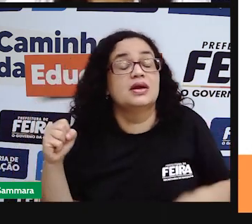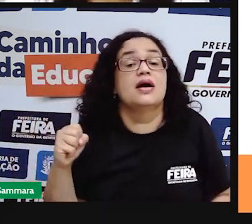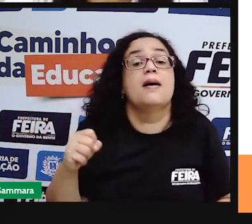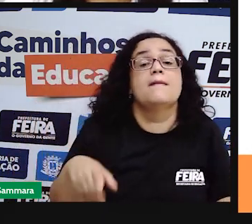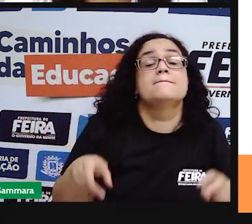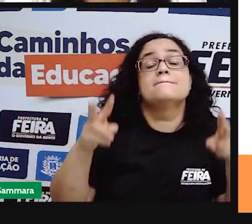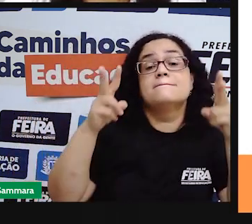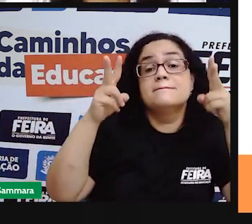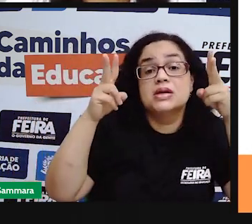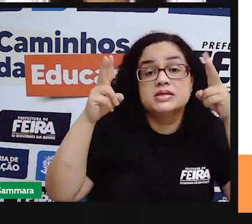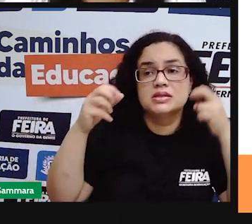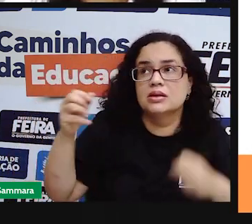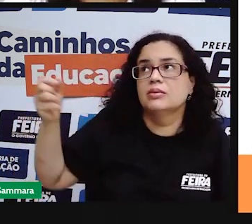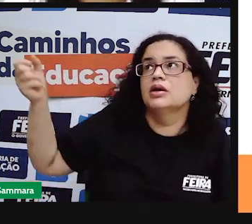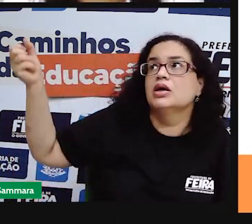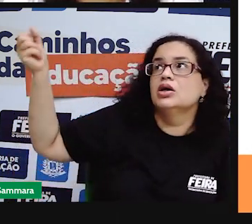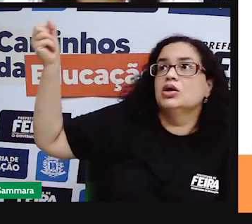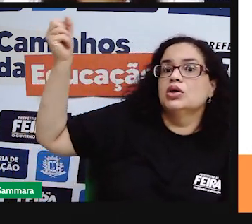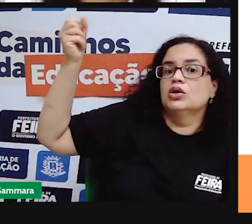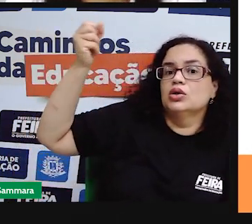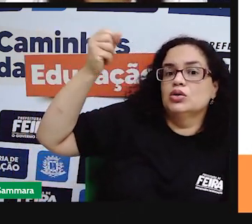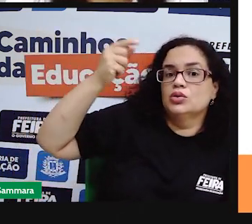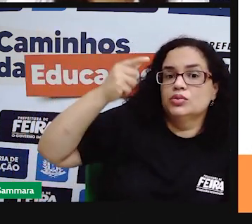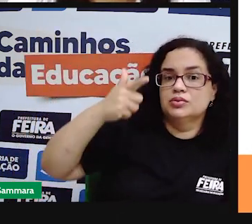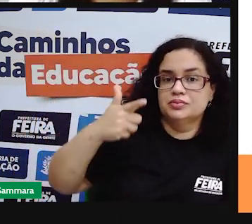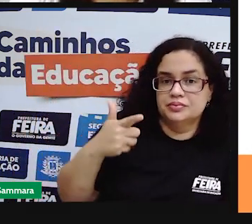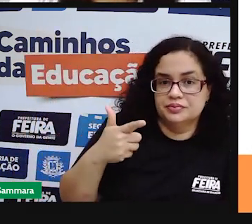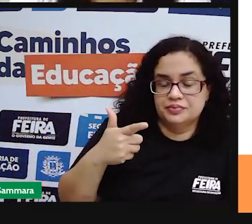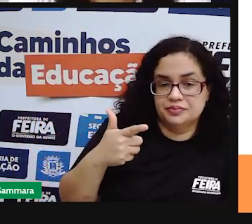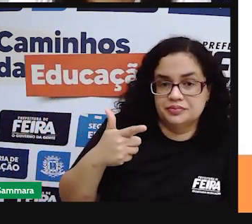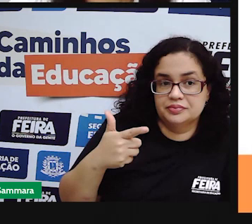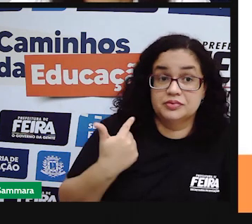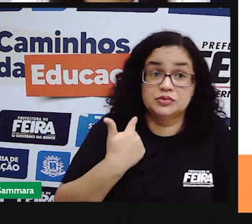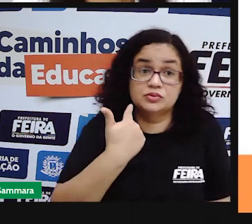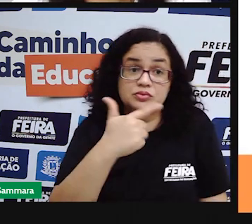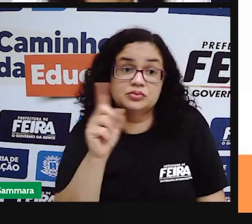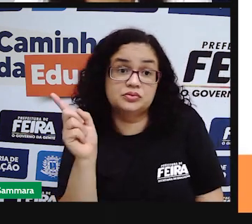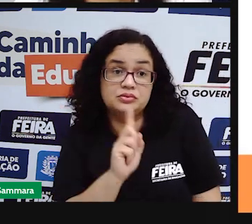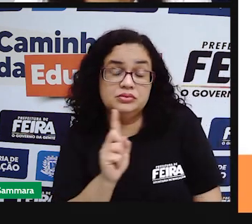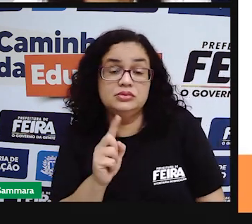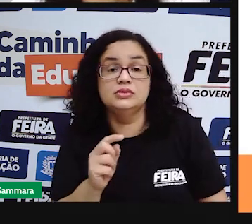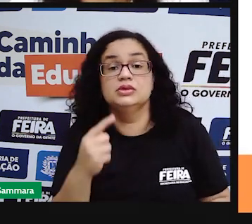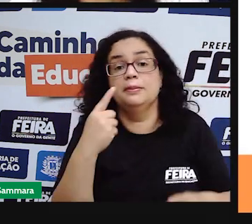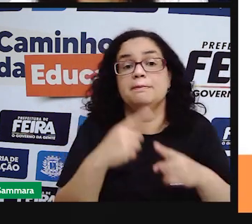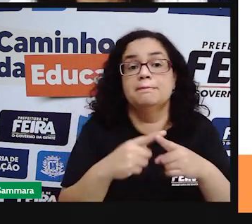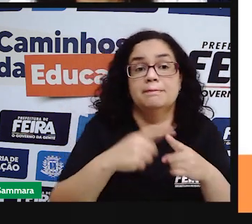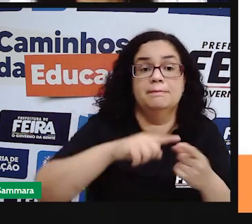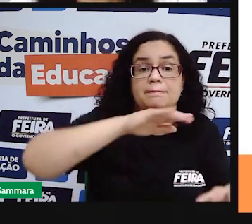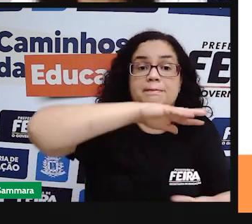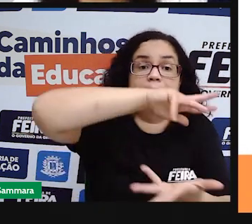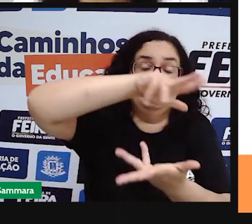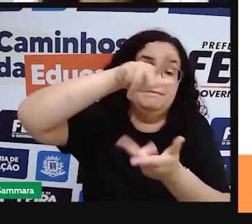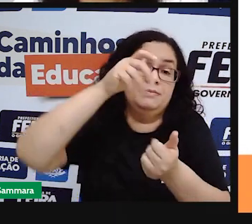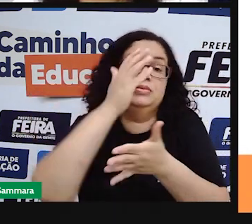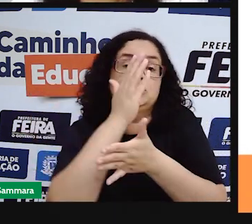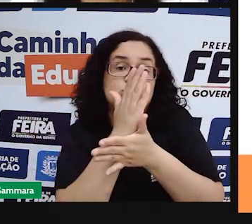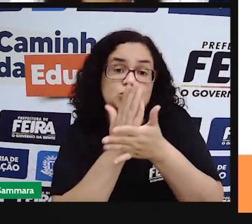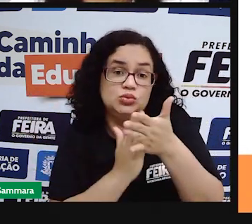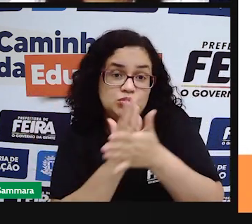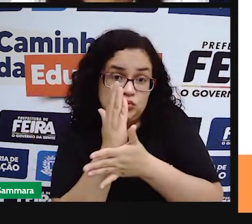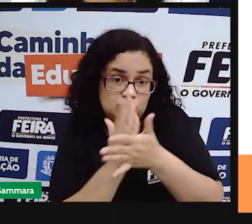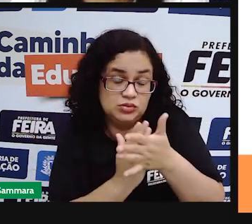da luz chegando a um determinado ponto e a outro não, porque o planeta tem divisões, né, que permite